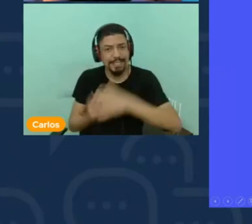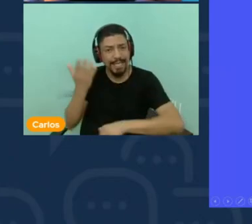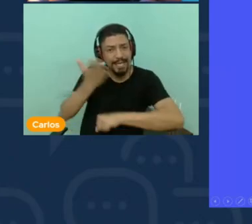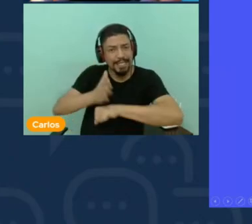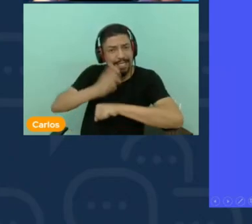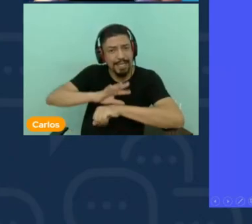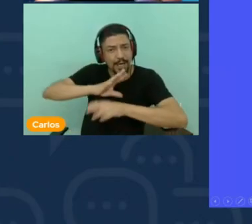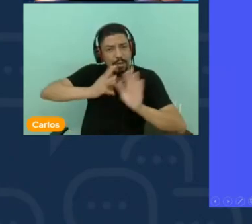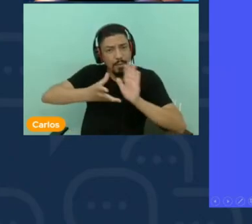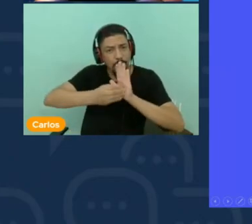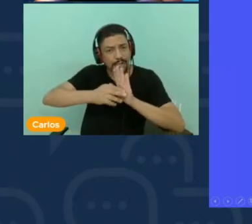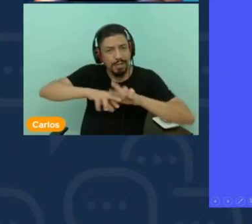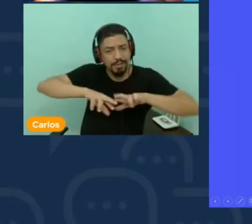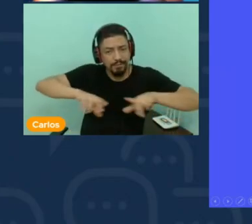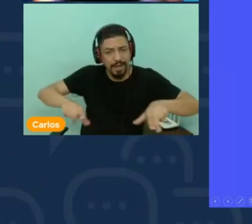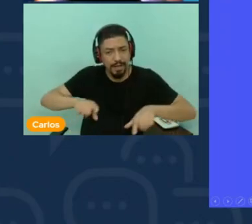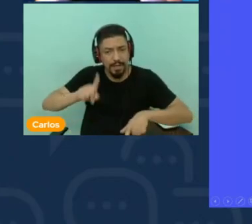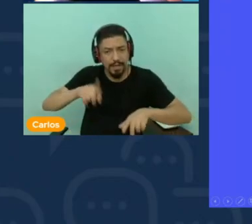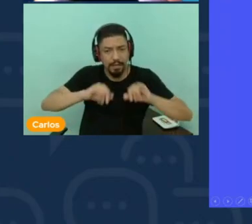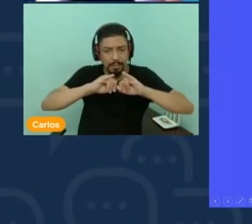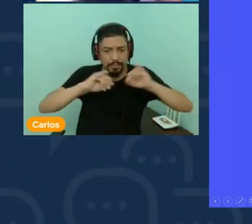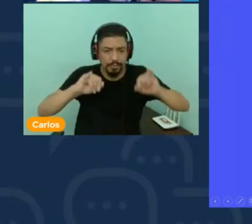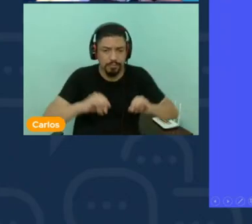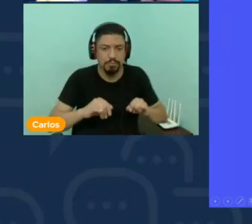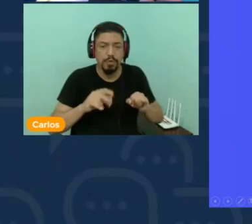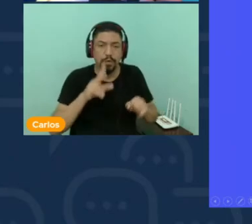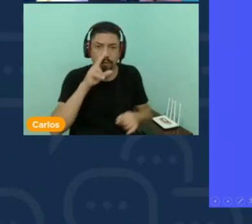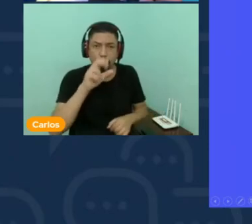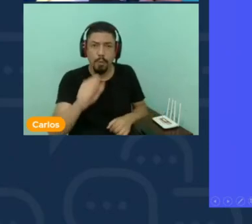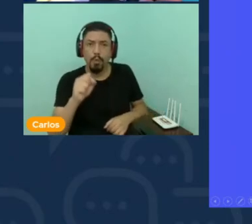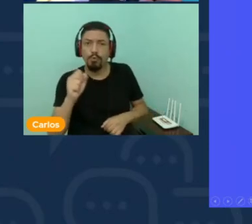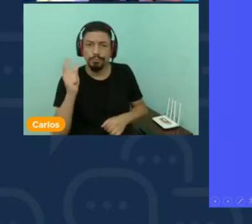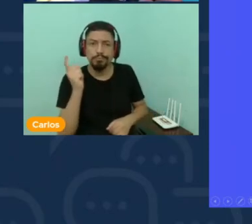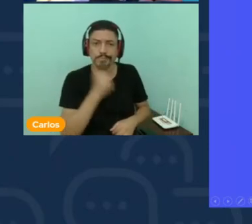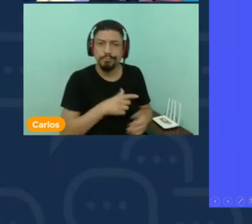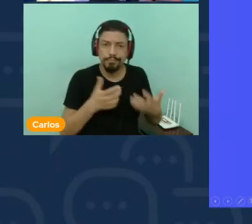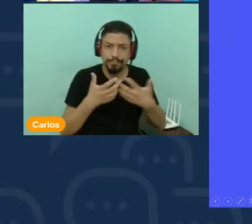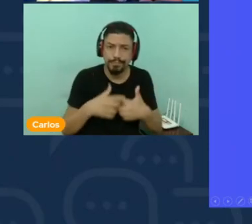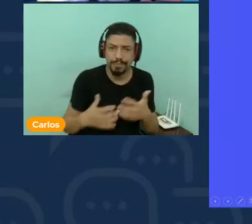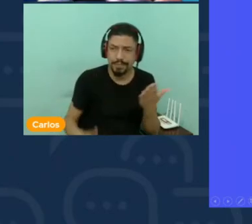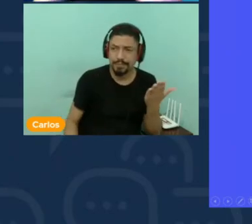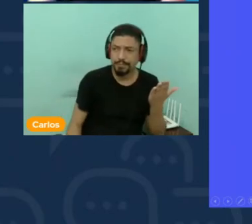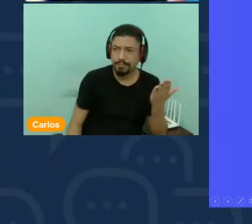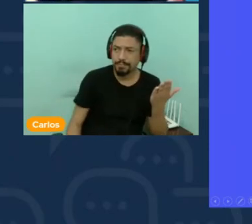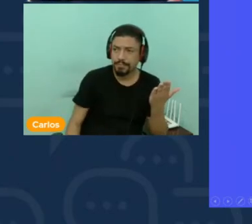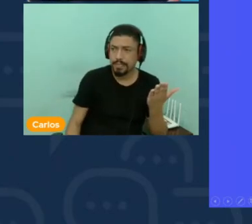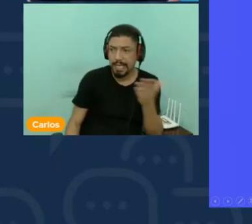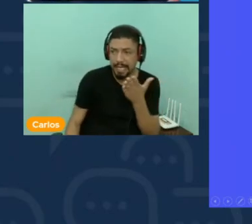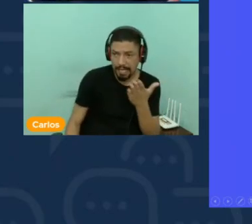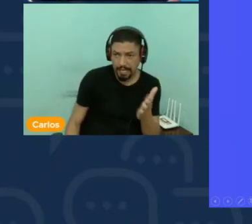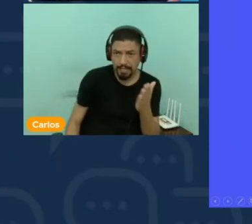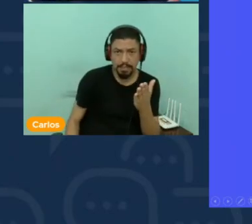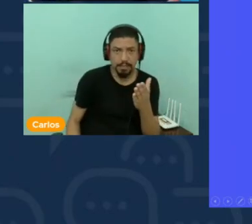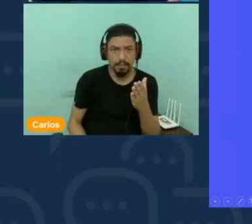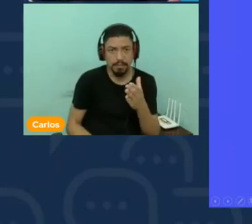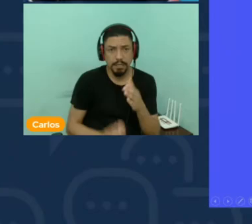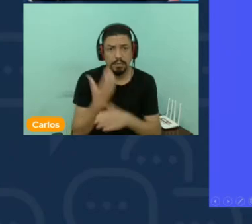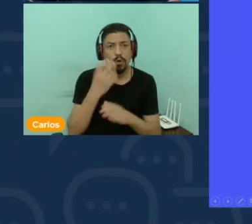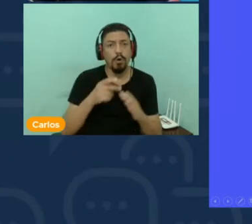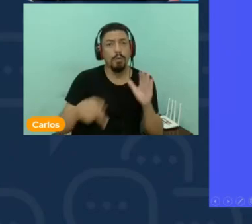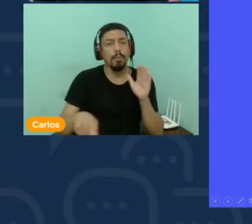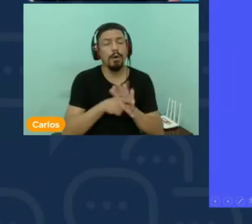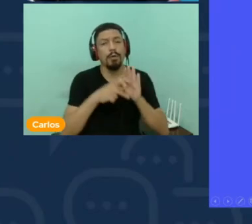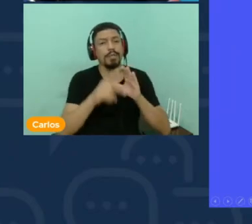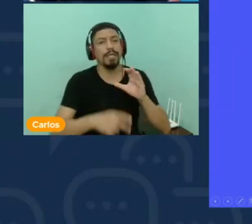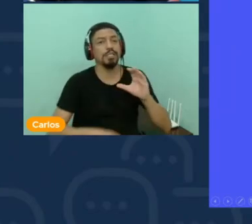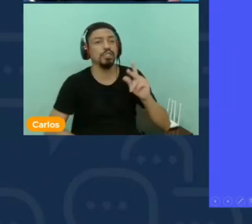modelos, que é uma infraestrutura que precisa ser robusta para isso. Ela desenvolveu os próprios